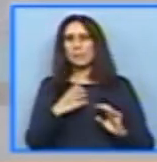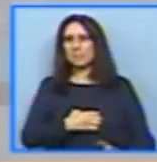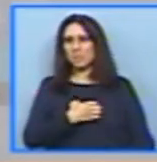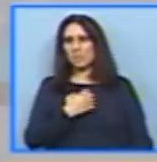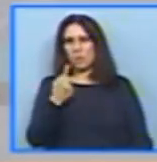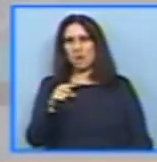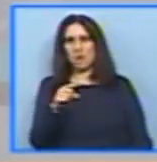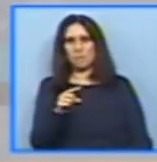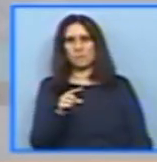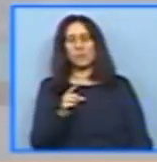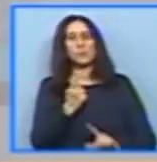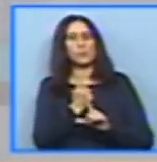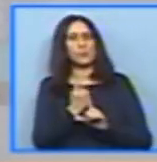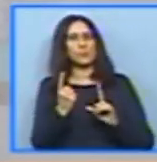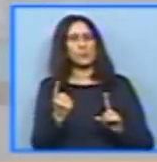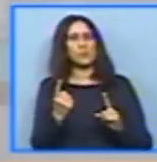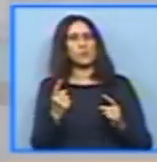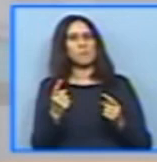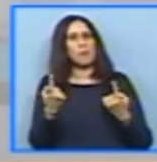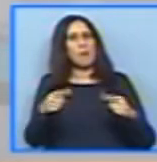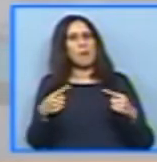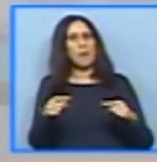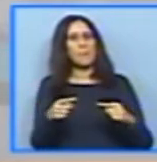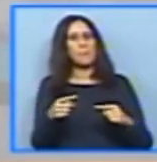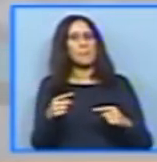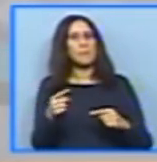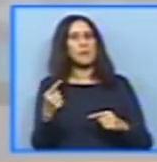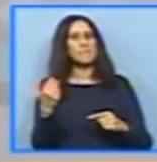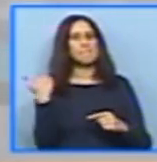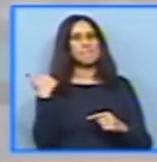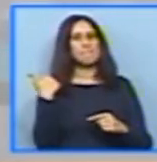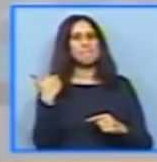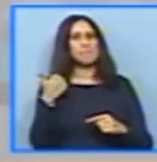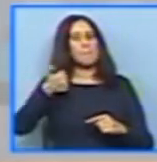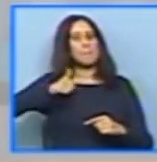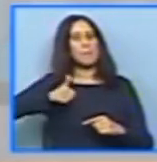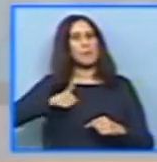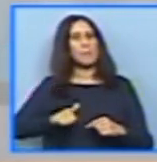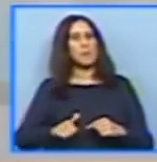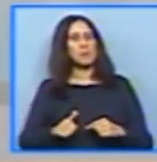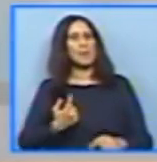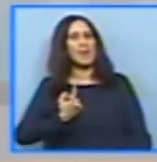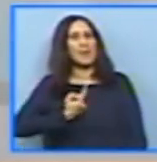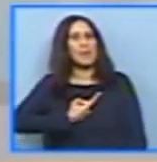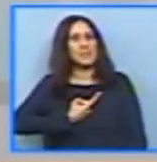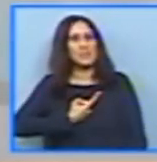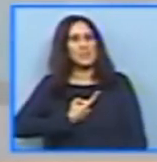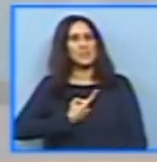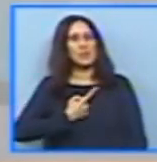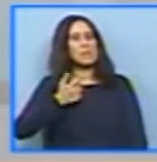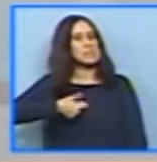sentido, porque vem nos interpelar naquilo que é um